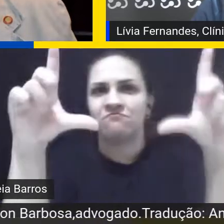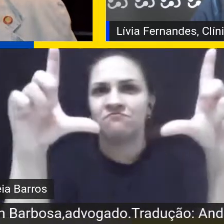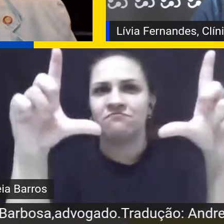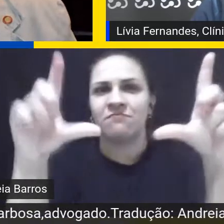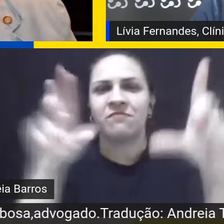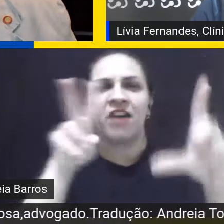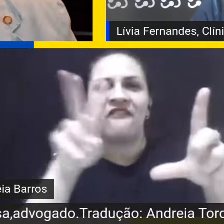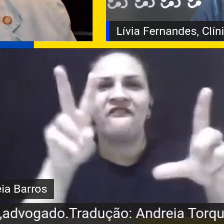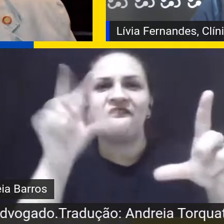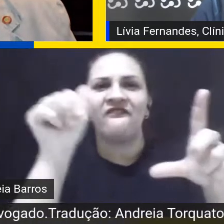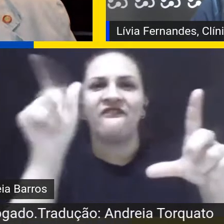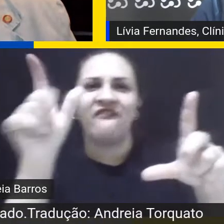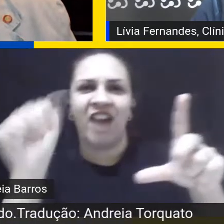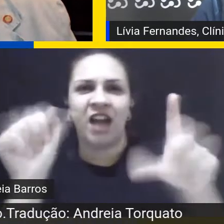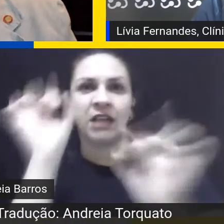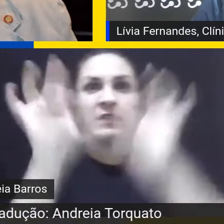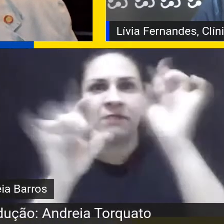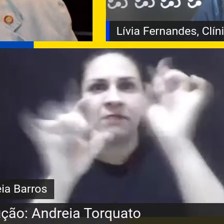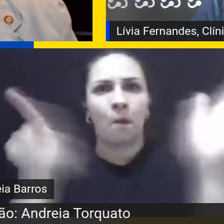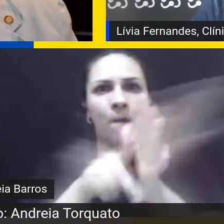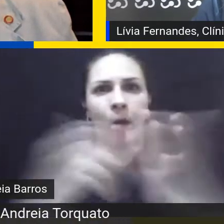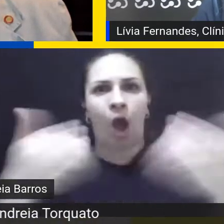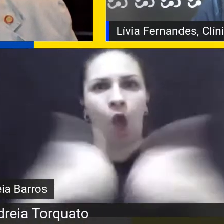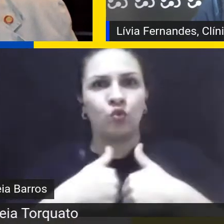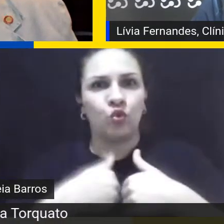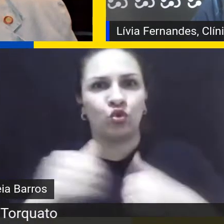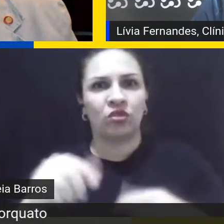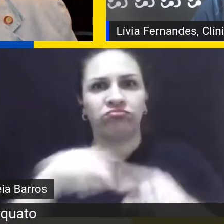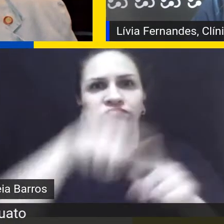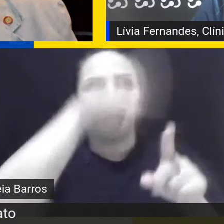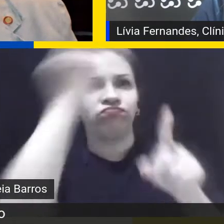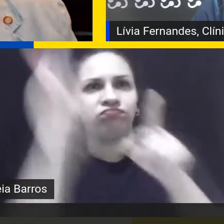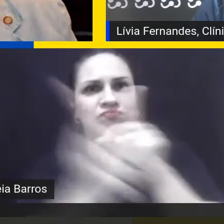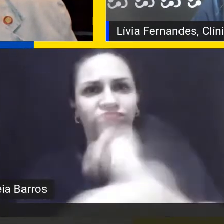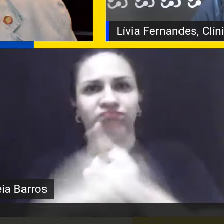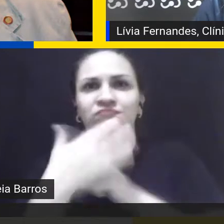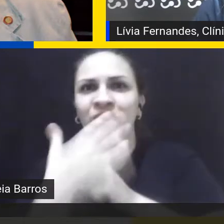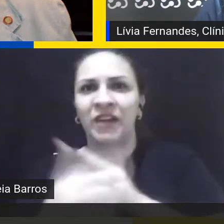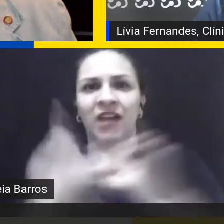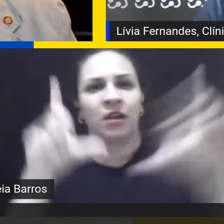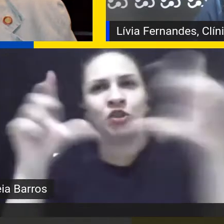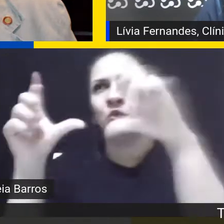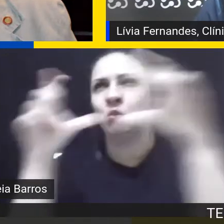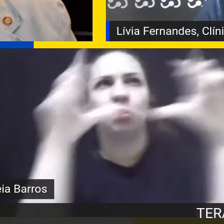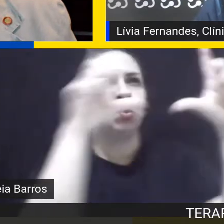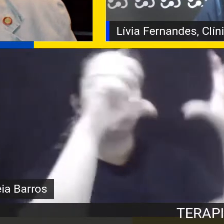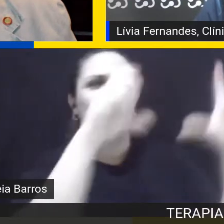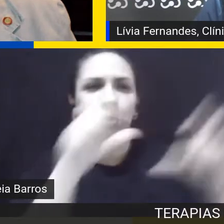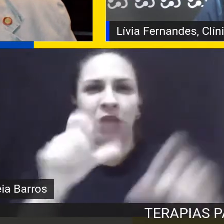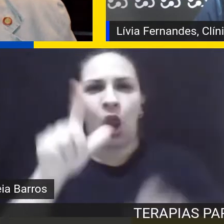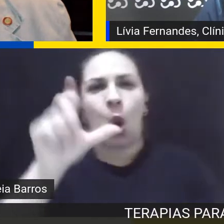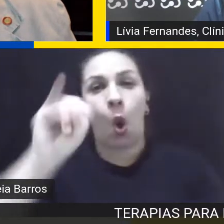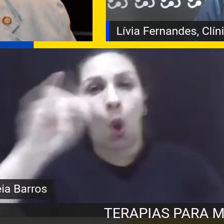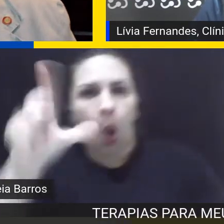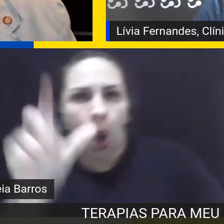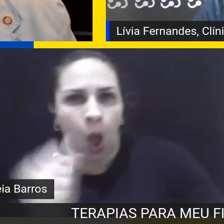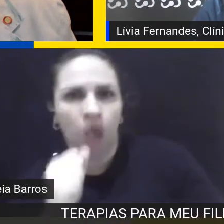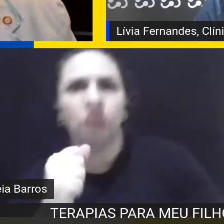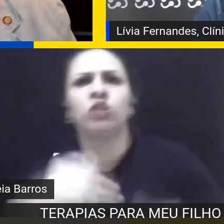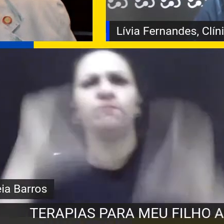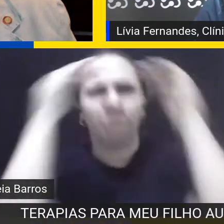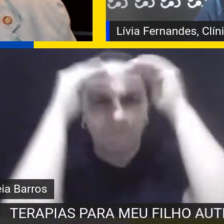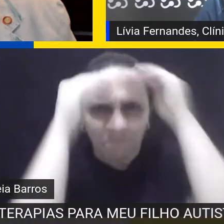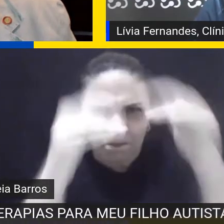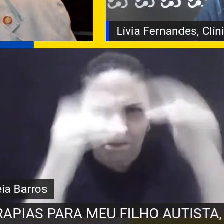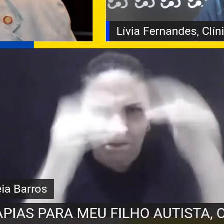para autista. Olha que beleza. E eu costumo tirar foto de várias lojas hoje, vários estabelecimentos que têm o autismo